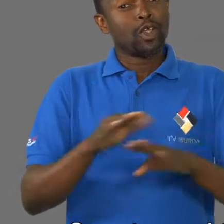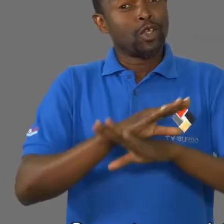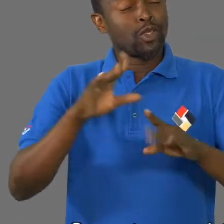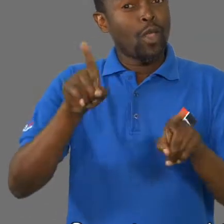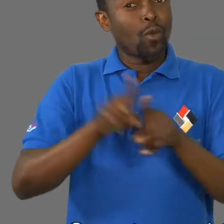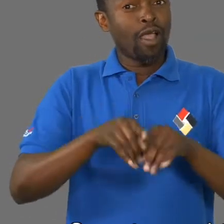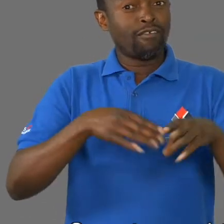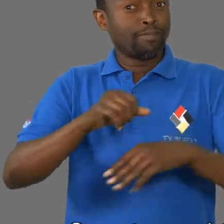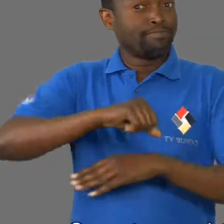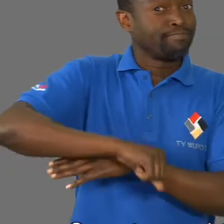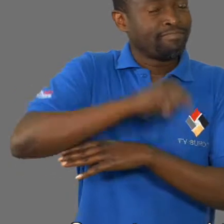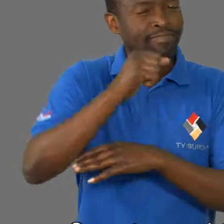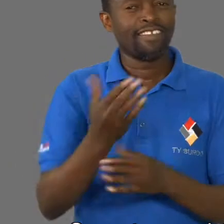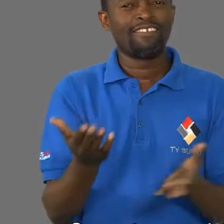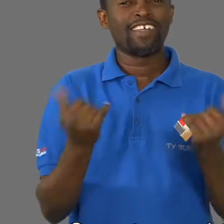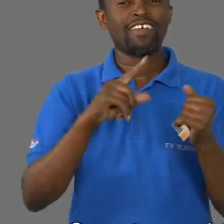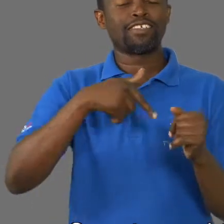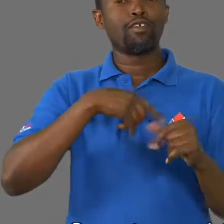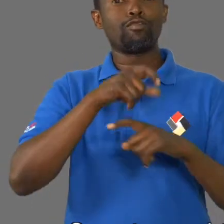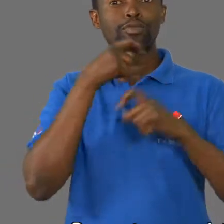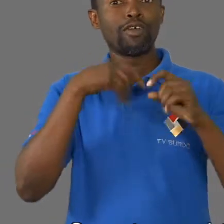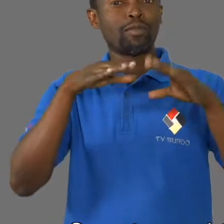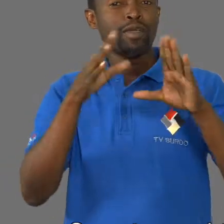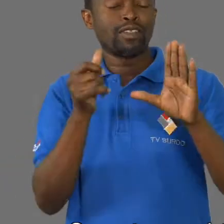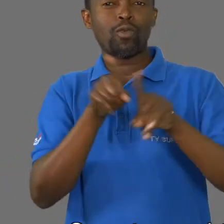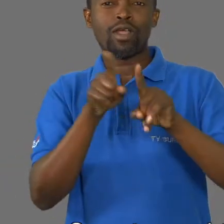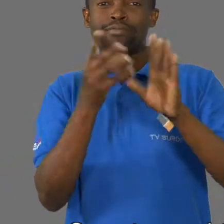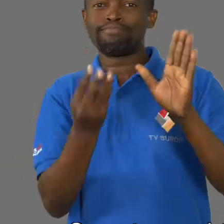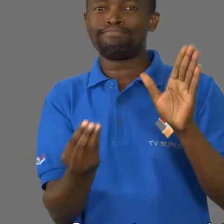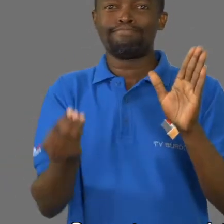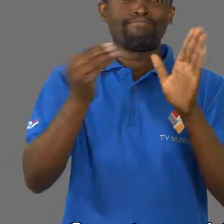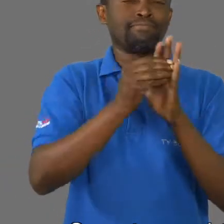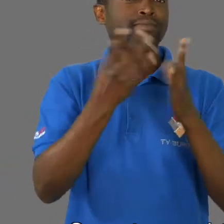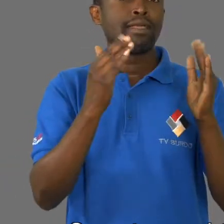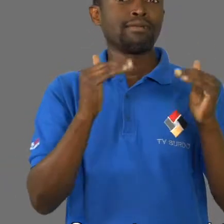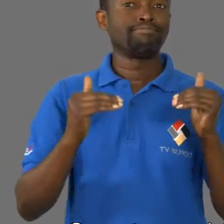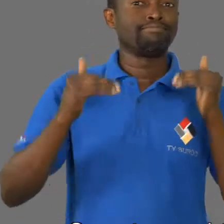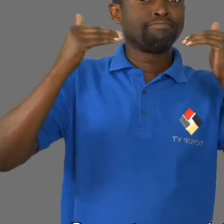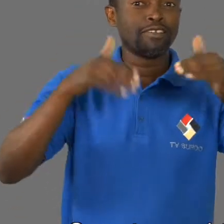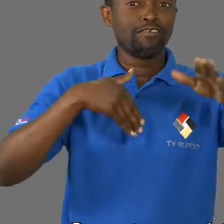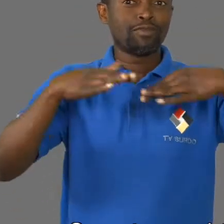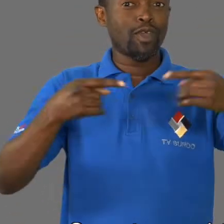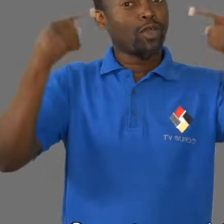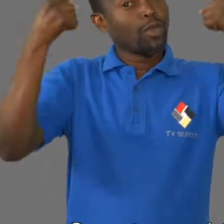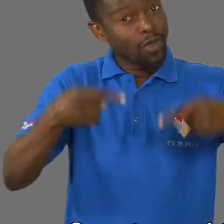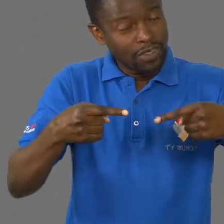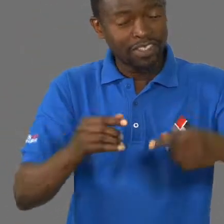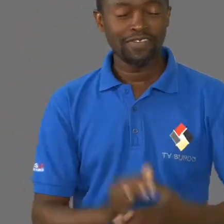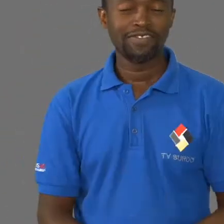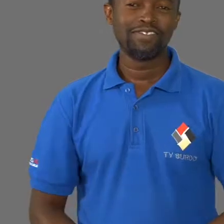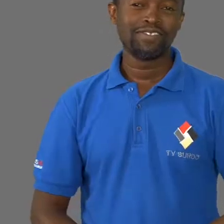Somente uma vitória, pode colocar a seleção de todos nós na prova máxima do futebol africano.